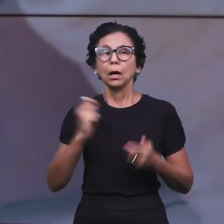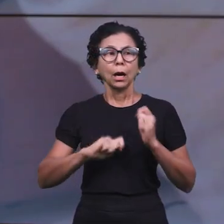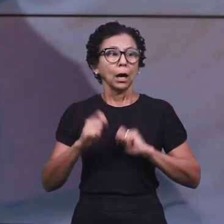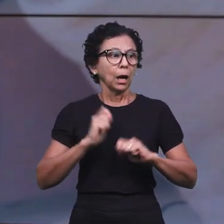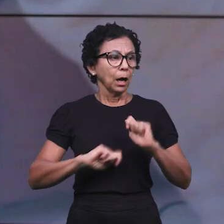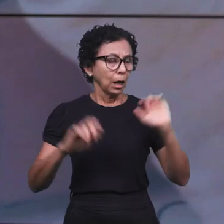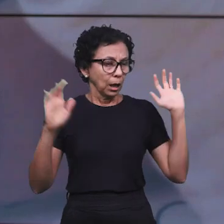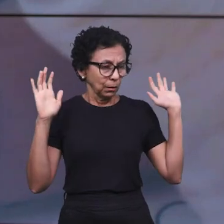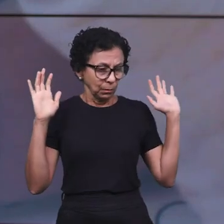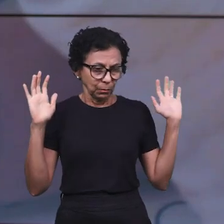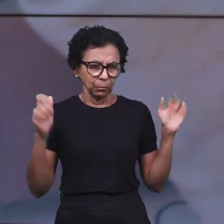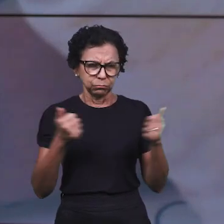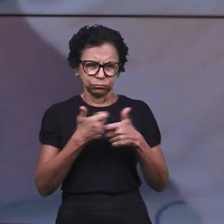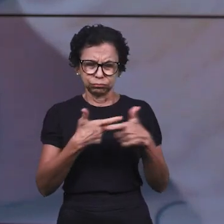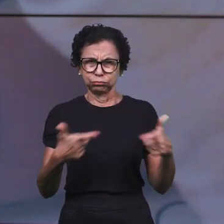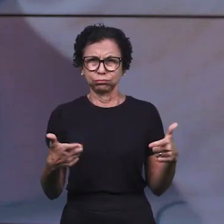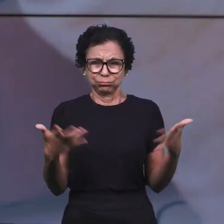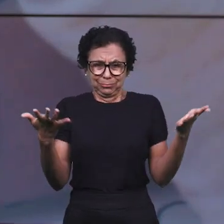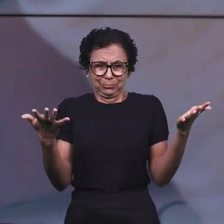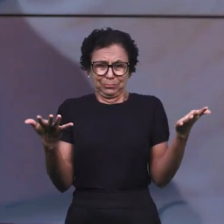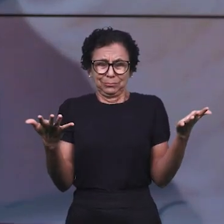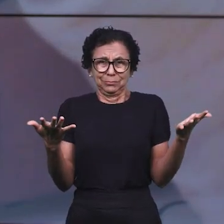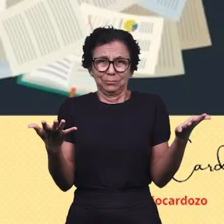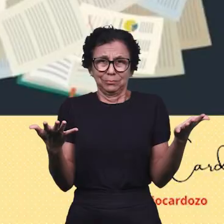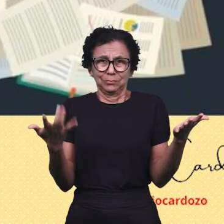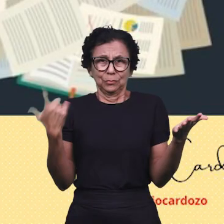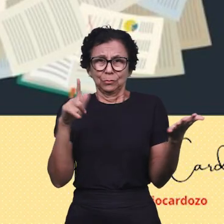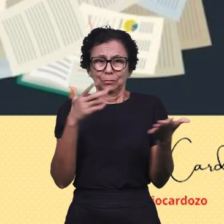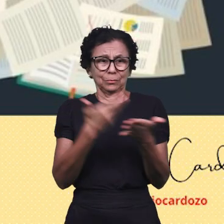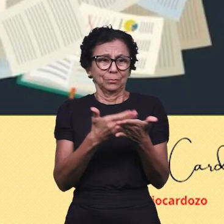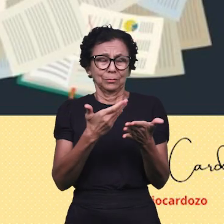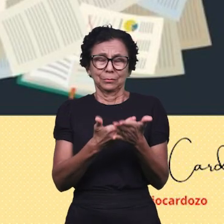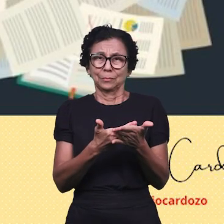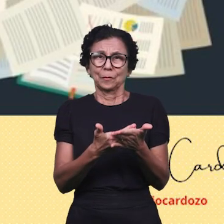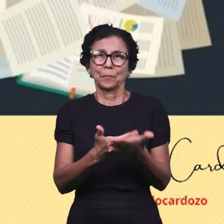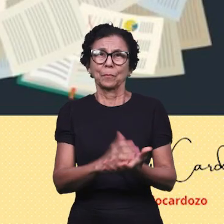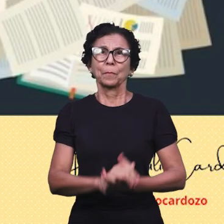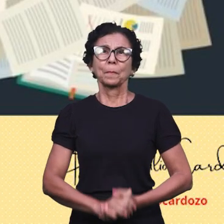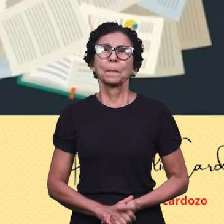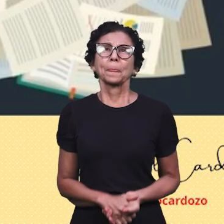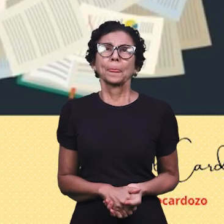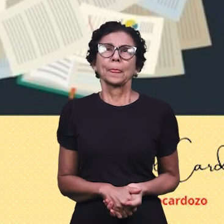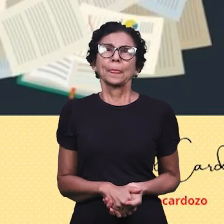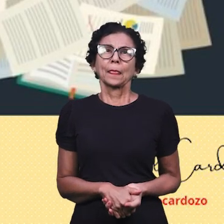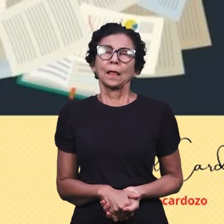de material e você não está conseguindo estudar, tá? E também fuja aí de materiais de qualidade ruim, tá